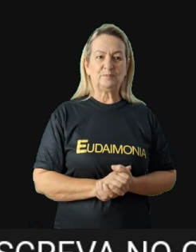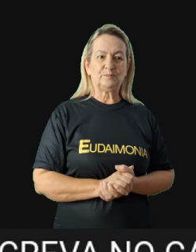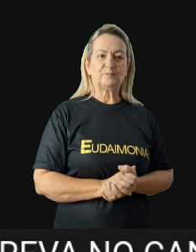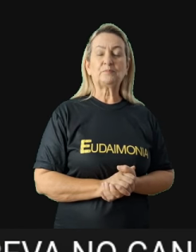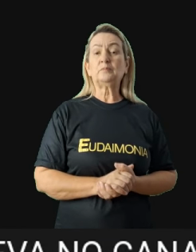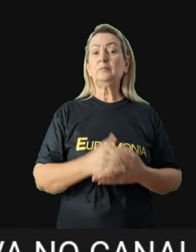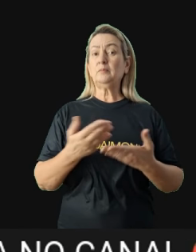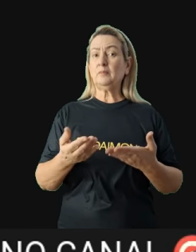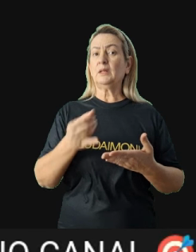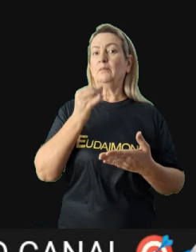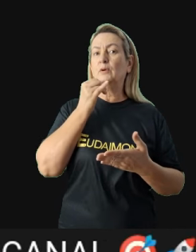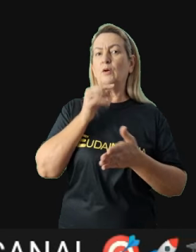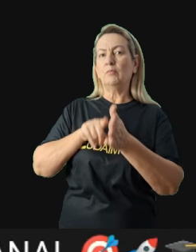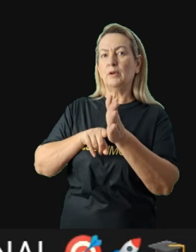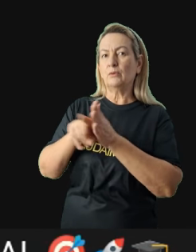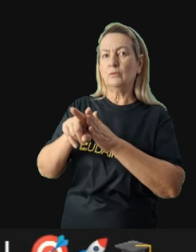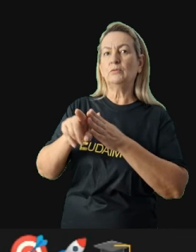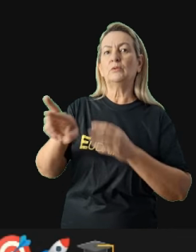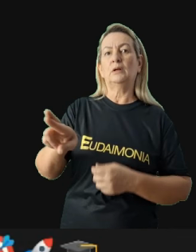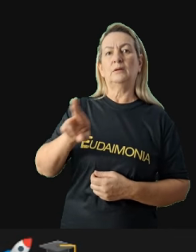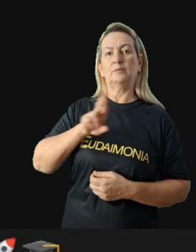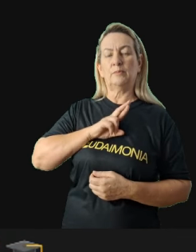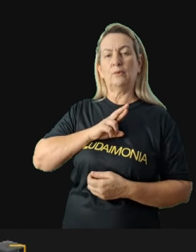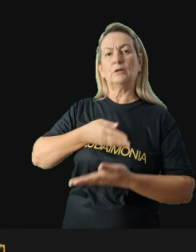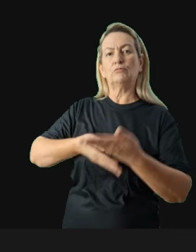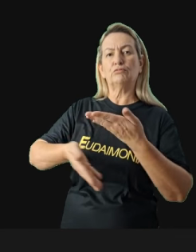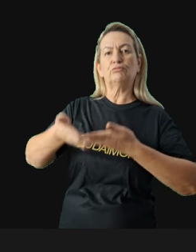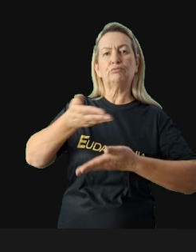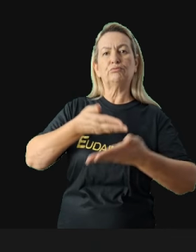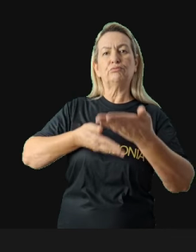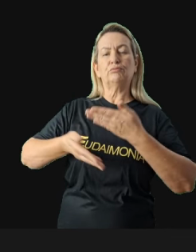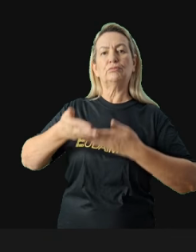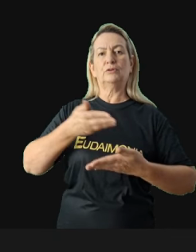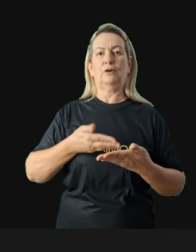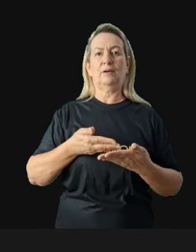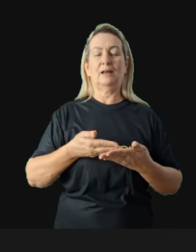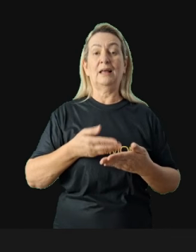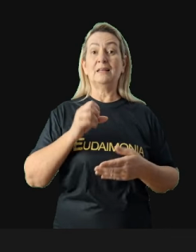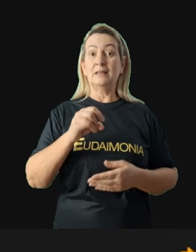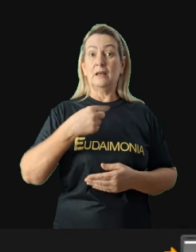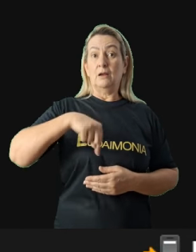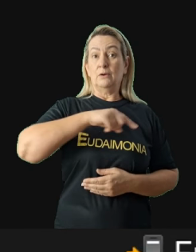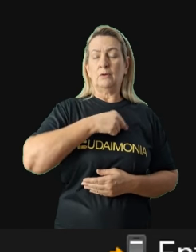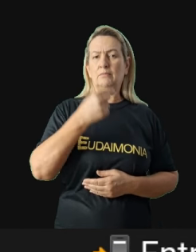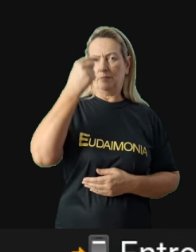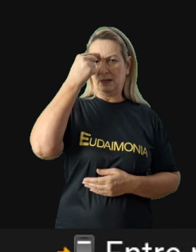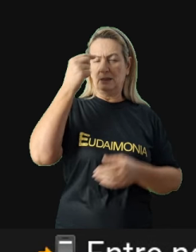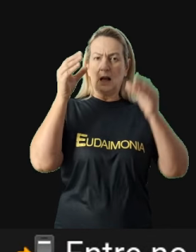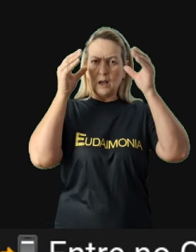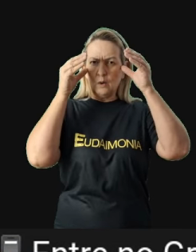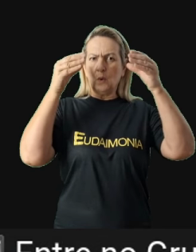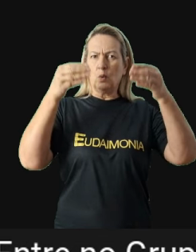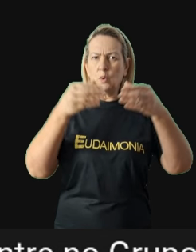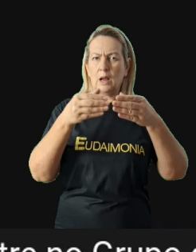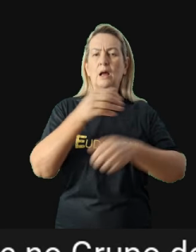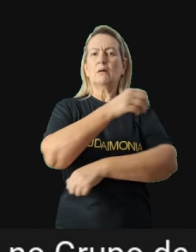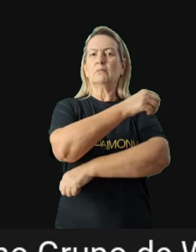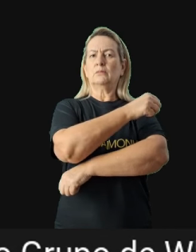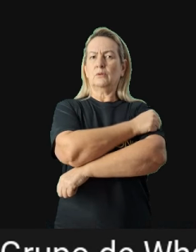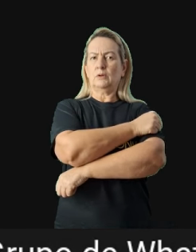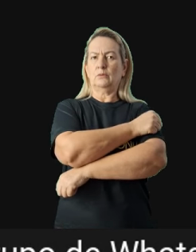assunto. Puxa, eu reporto, eu recebo um feedback, eu tenho essa troca muito bacana. Então, se a